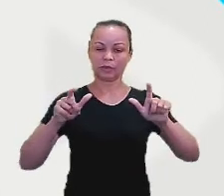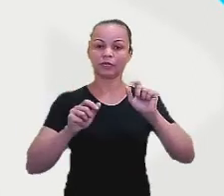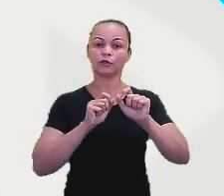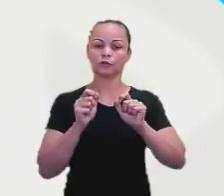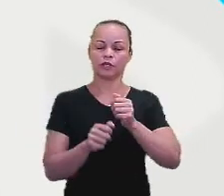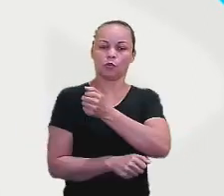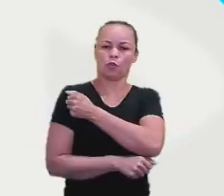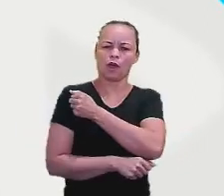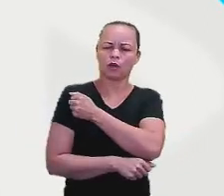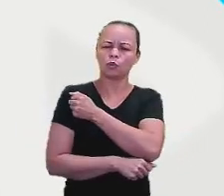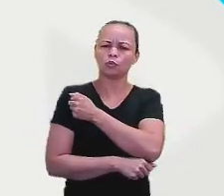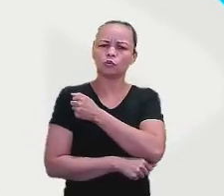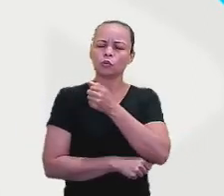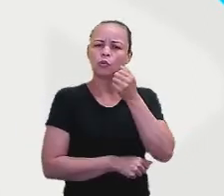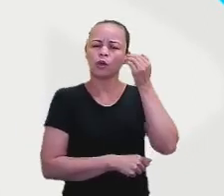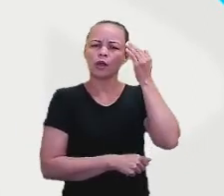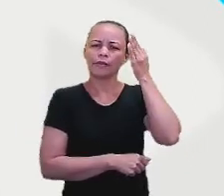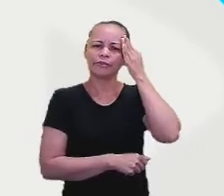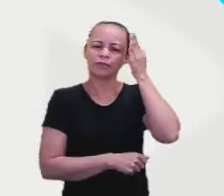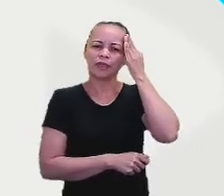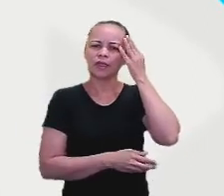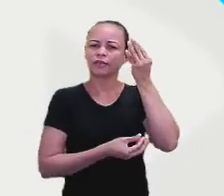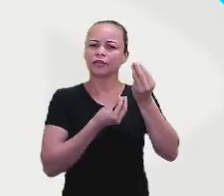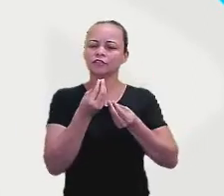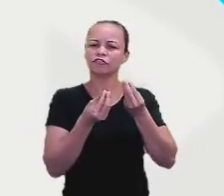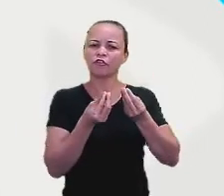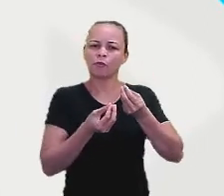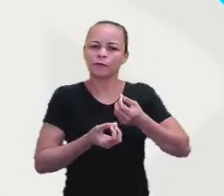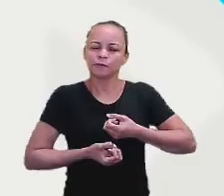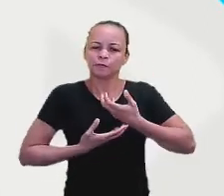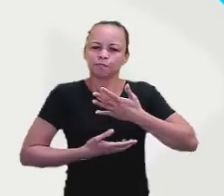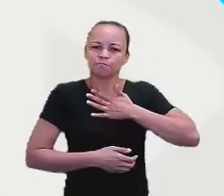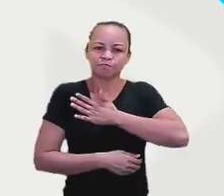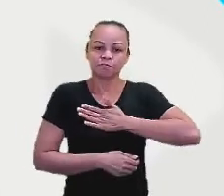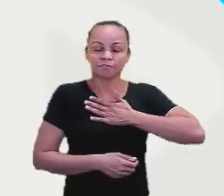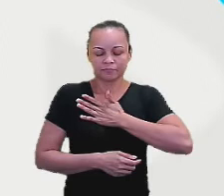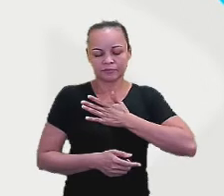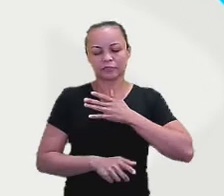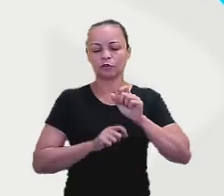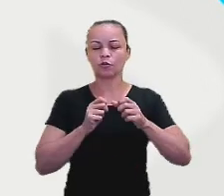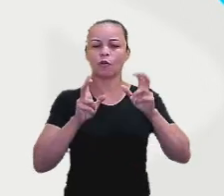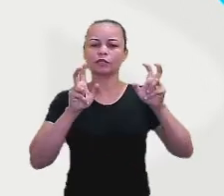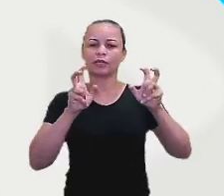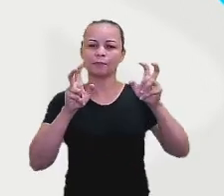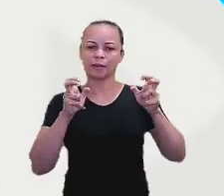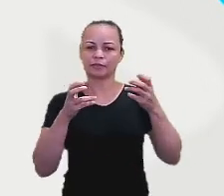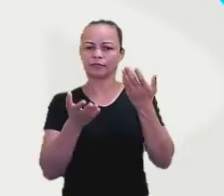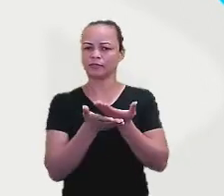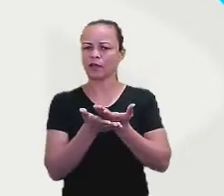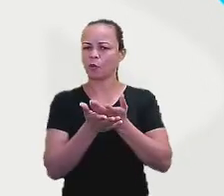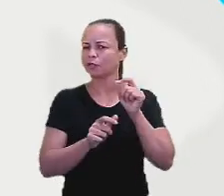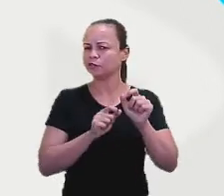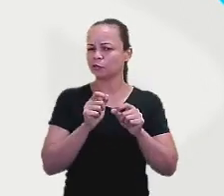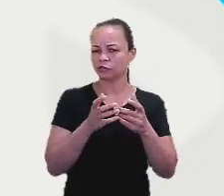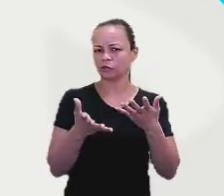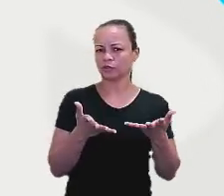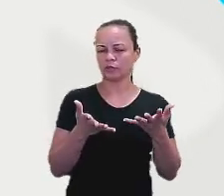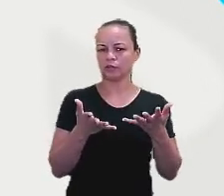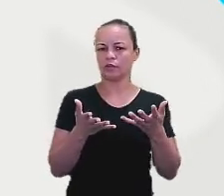justamente metabolizar, compreender de forma satisfatória qual é a temática da nossa aula de hoje. Uma temática que tem tudo a